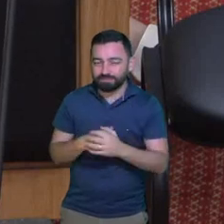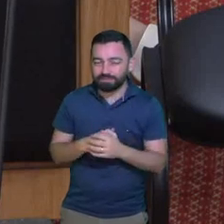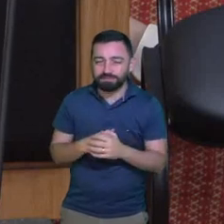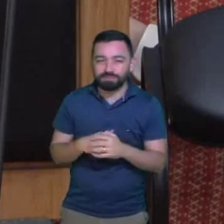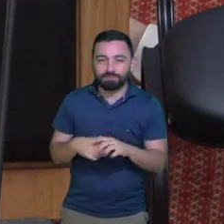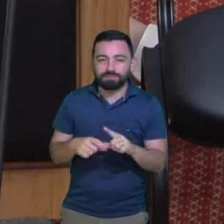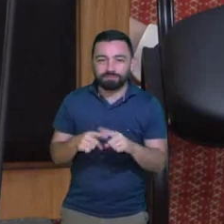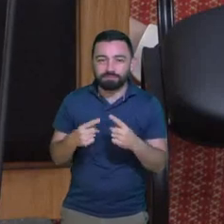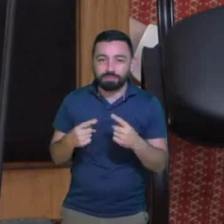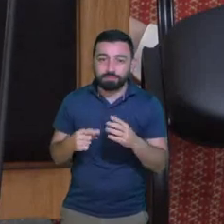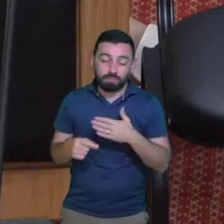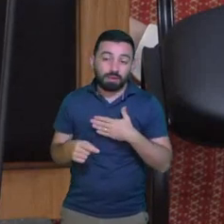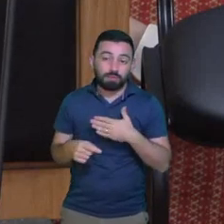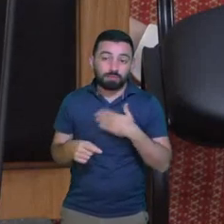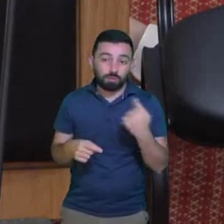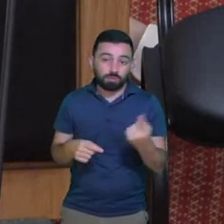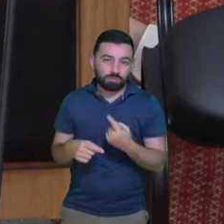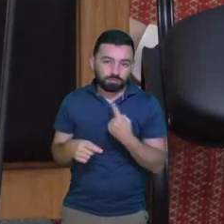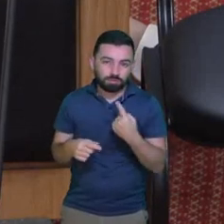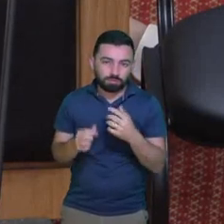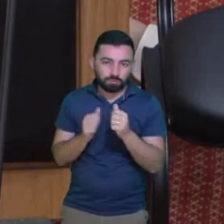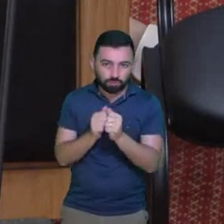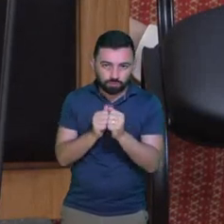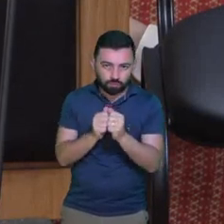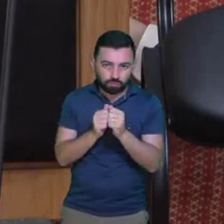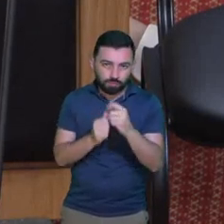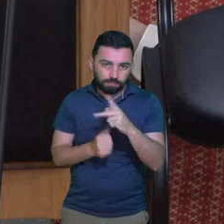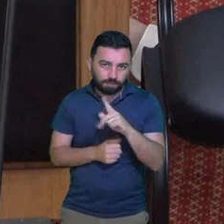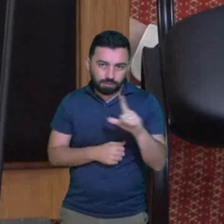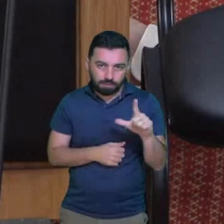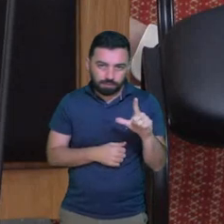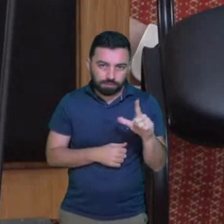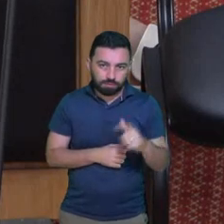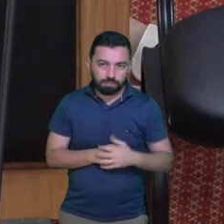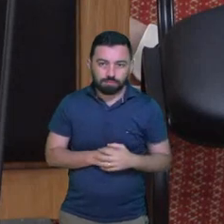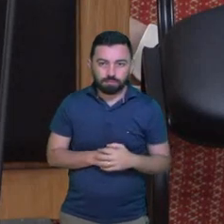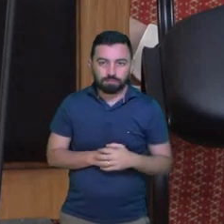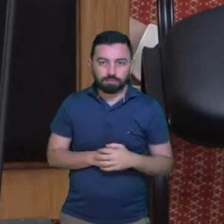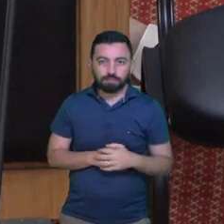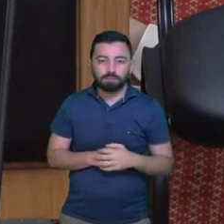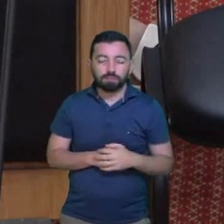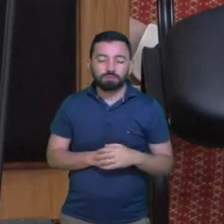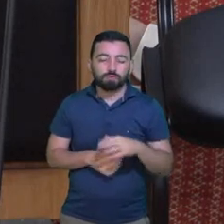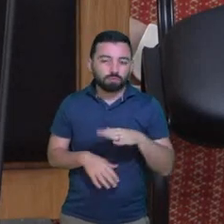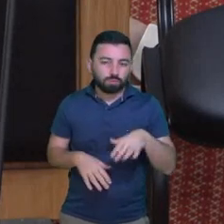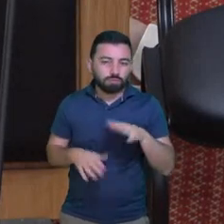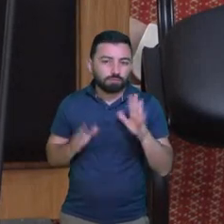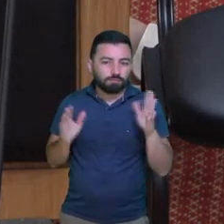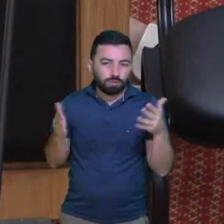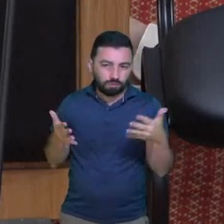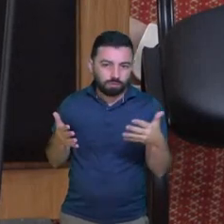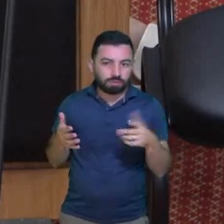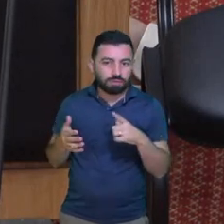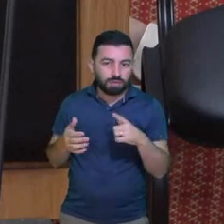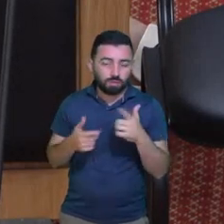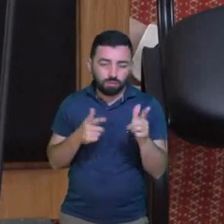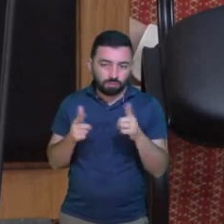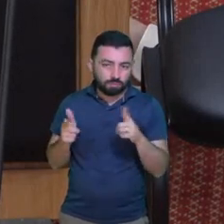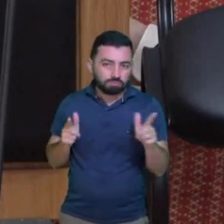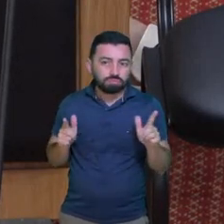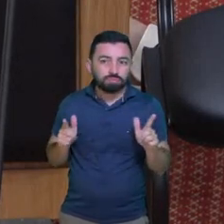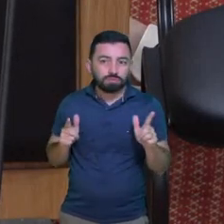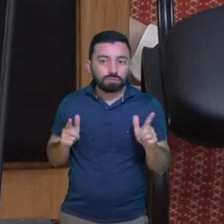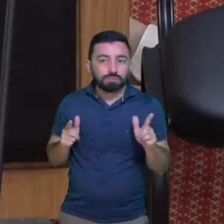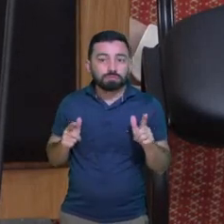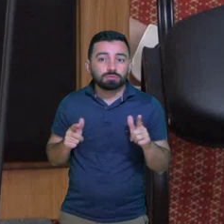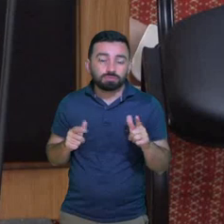eh junto com esse eh com a PL da da dos nós temos outras pls que estão circulando